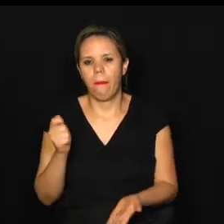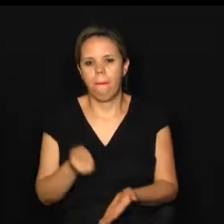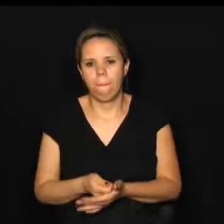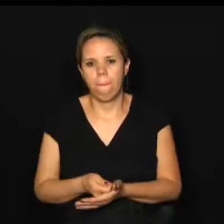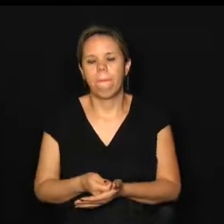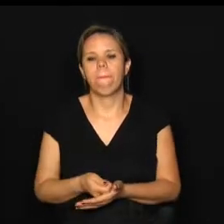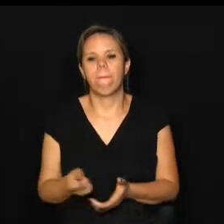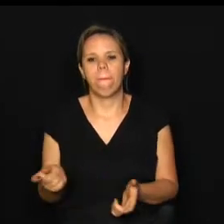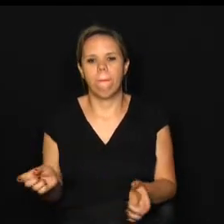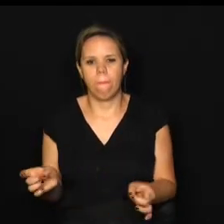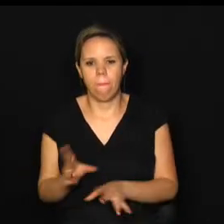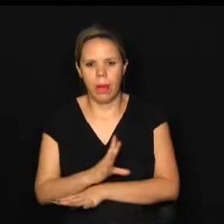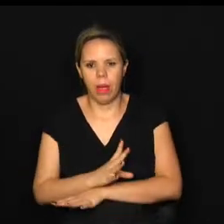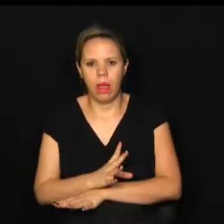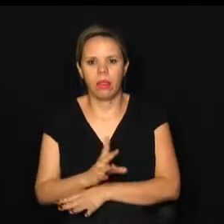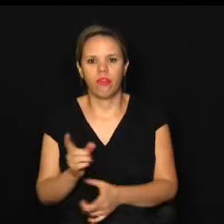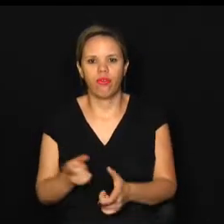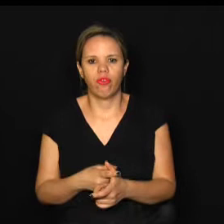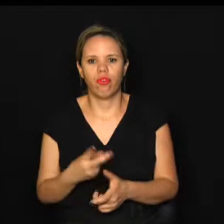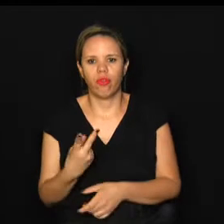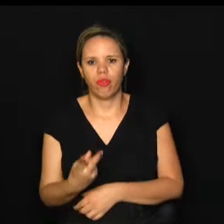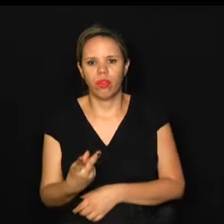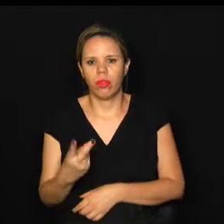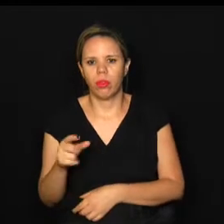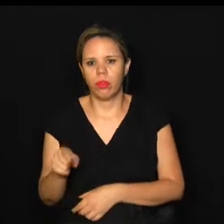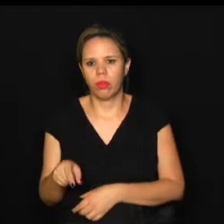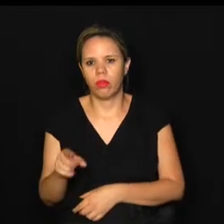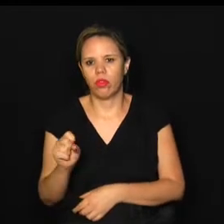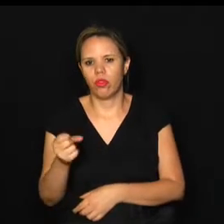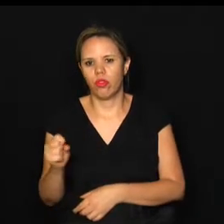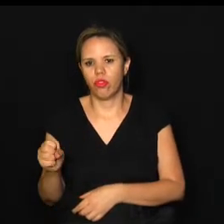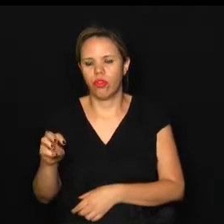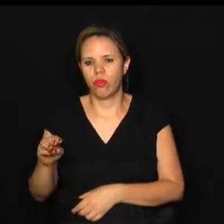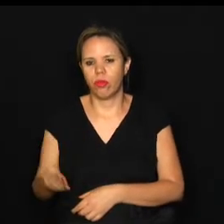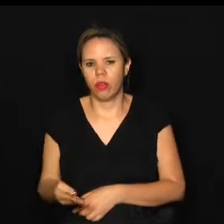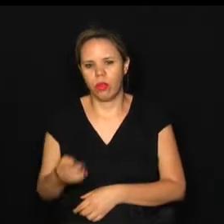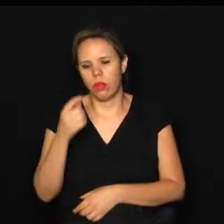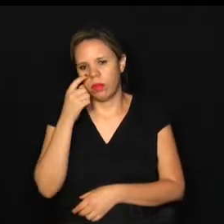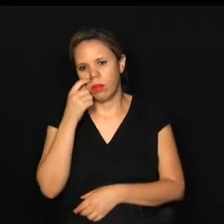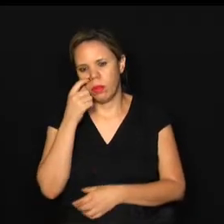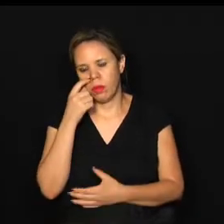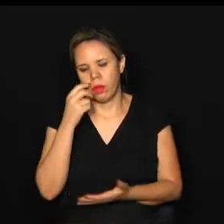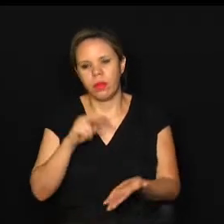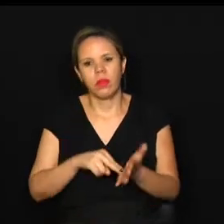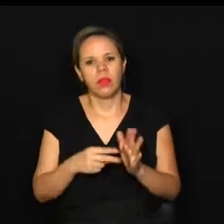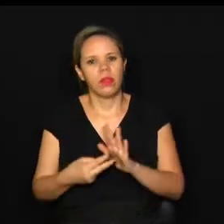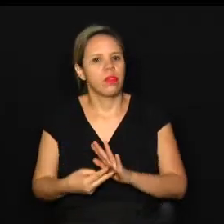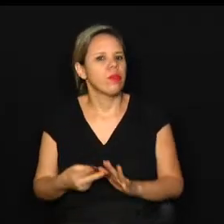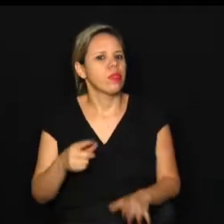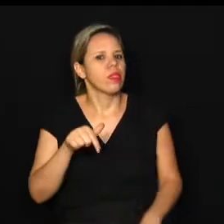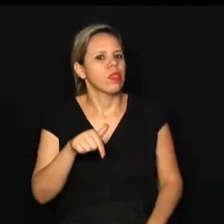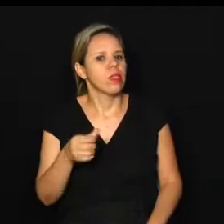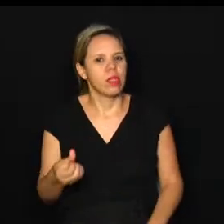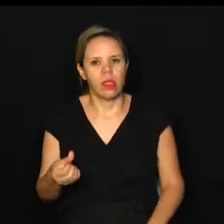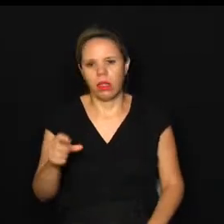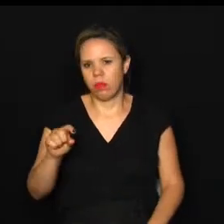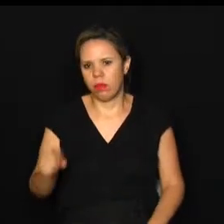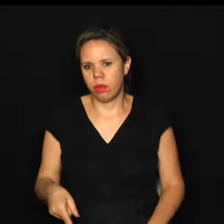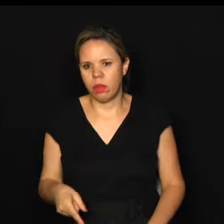bilhões 885 milhões e 700. O que corresponde a 76,5% do orçamento já foi